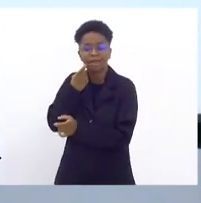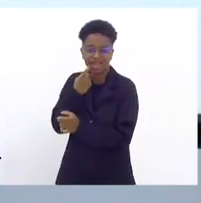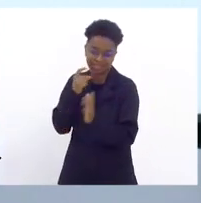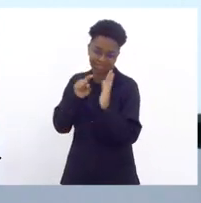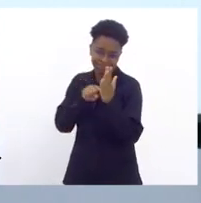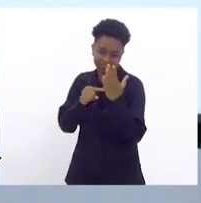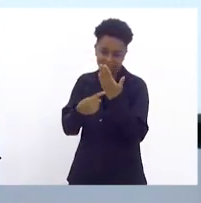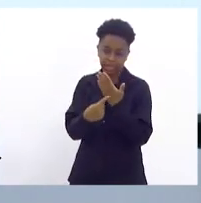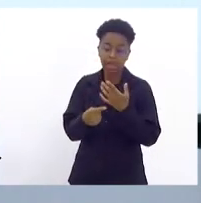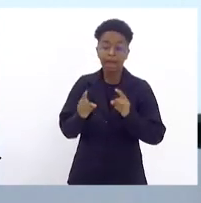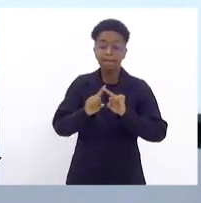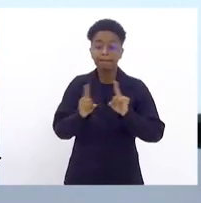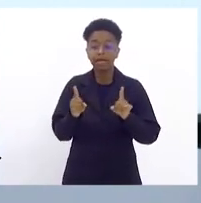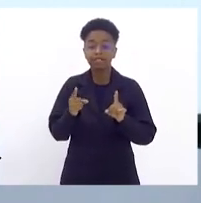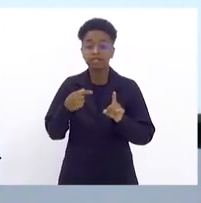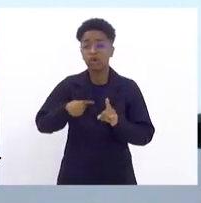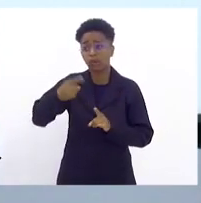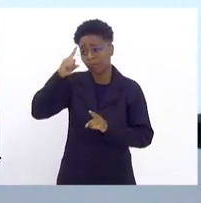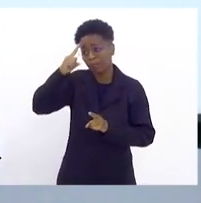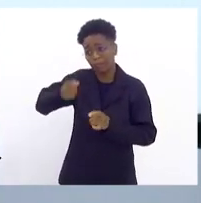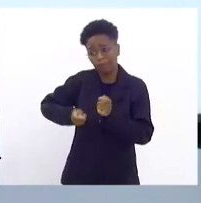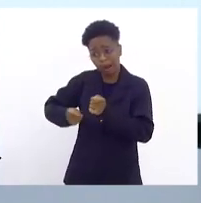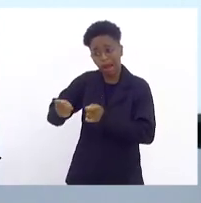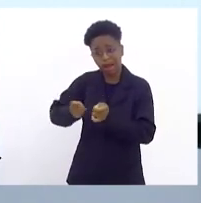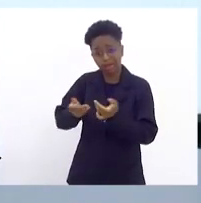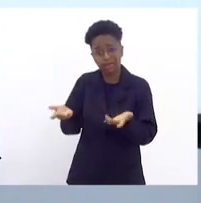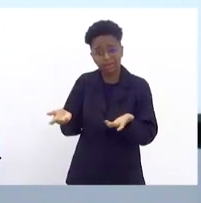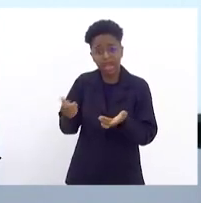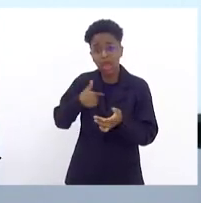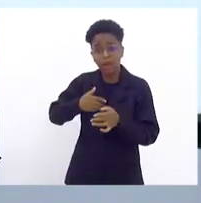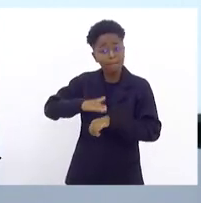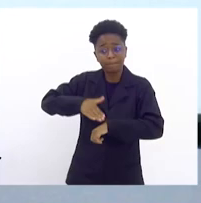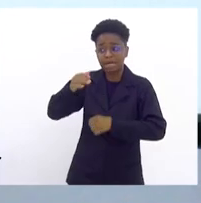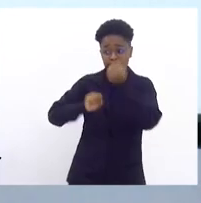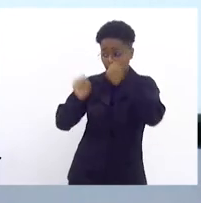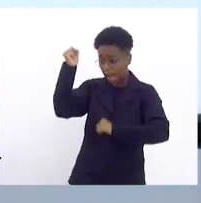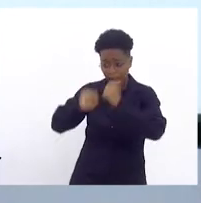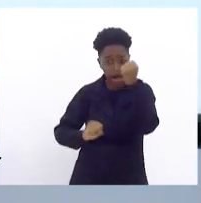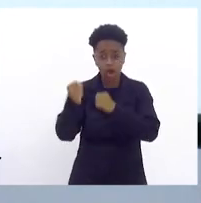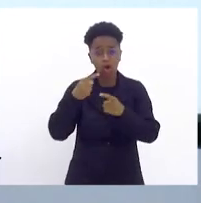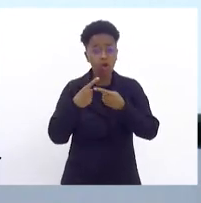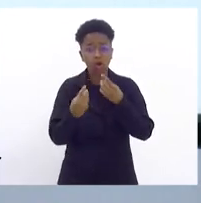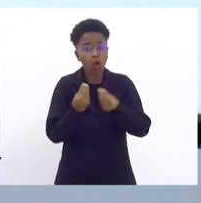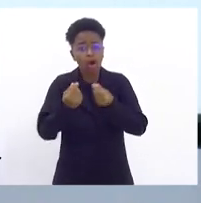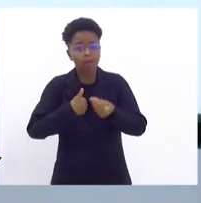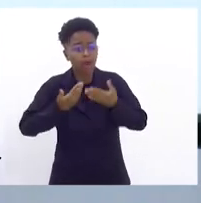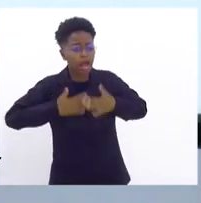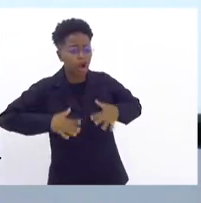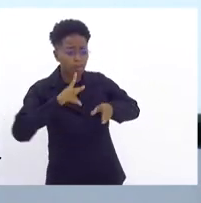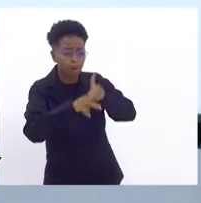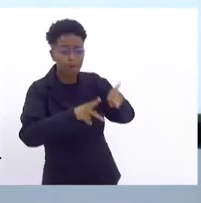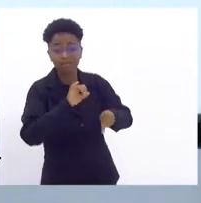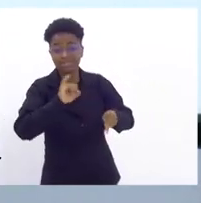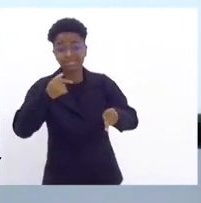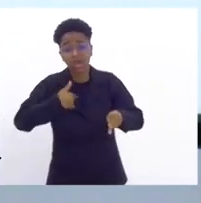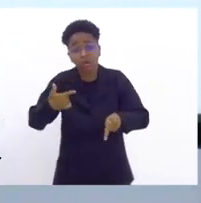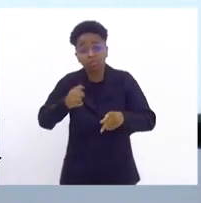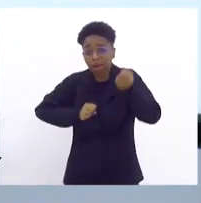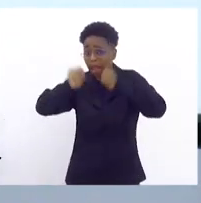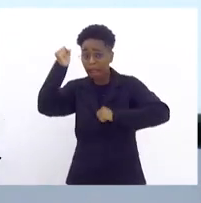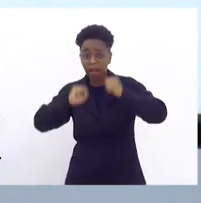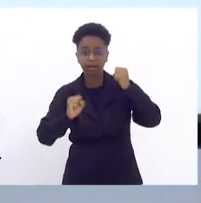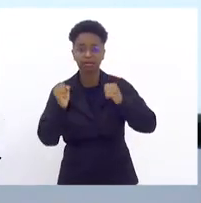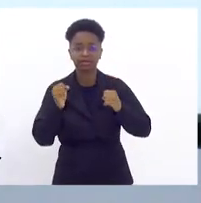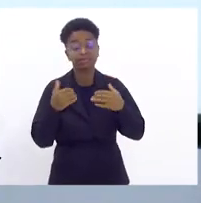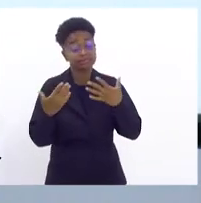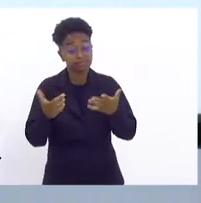e o mais agitado Sou Eu para quem me conhece como é que eu vou ajeitar acalmar o povo se eu sou agitado e esse é o